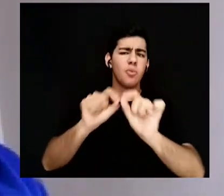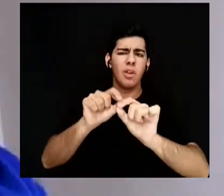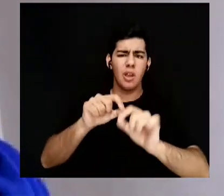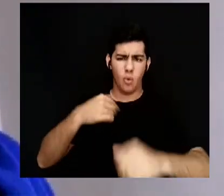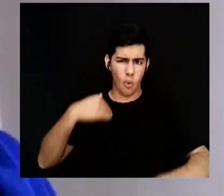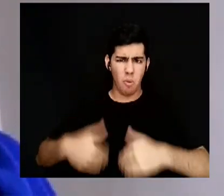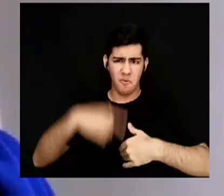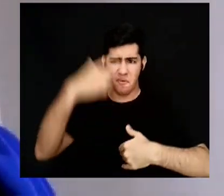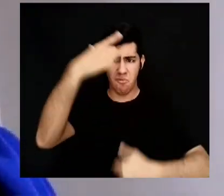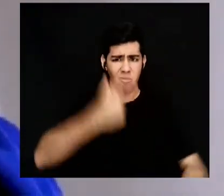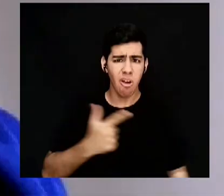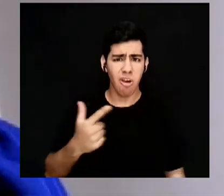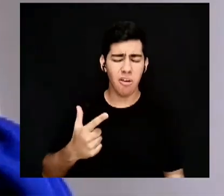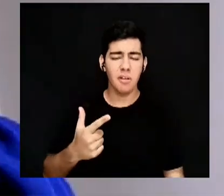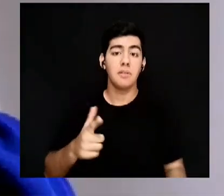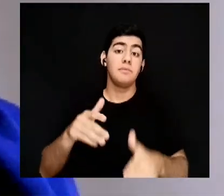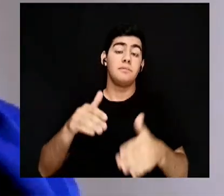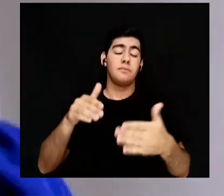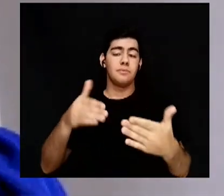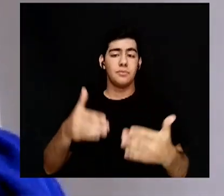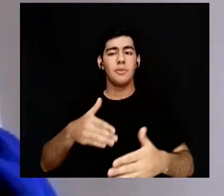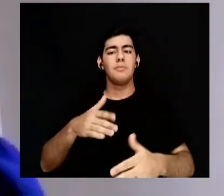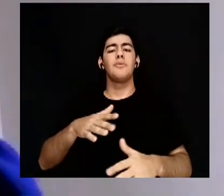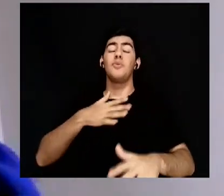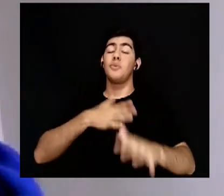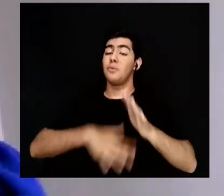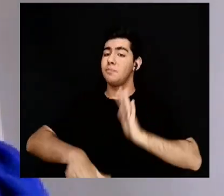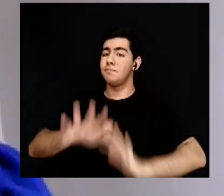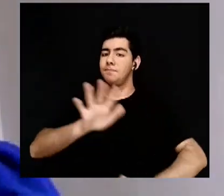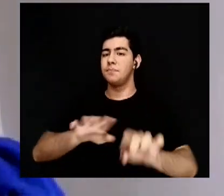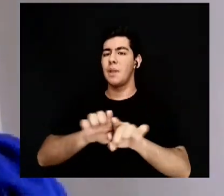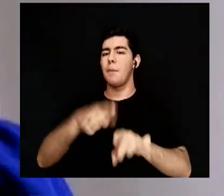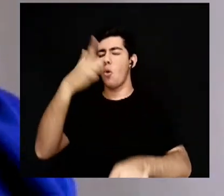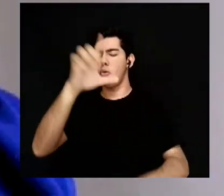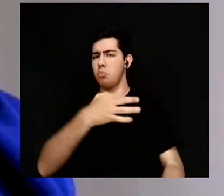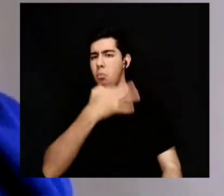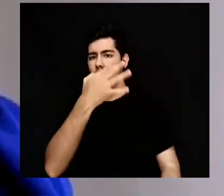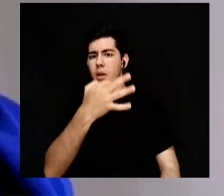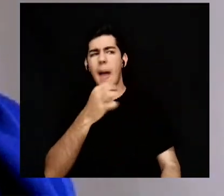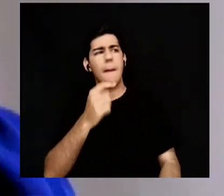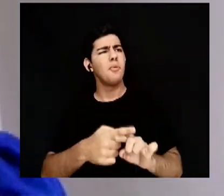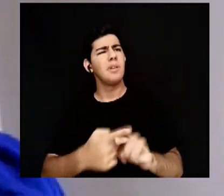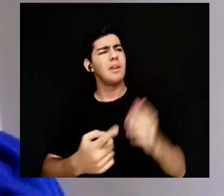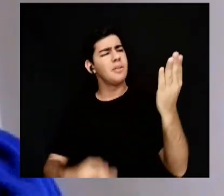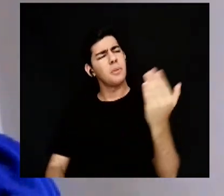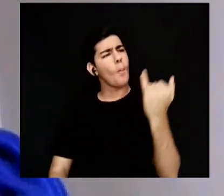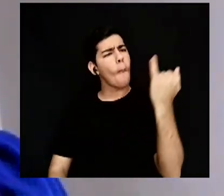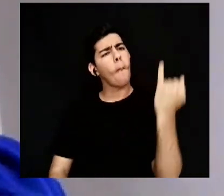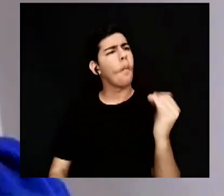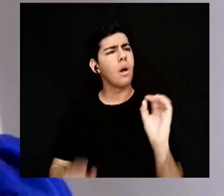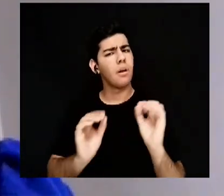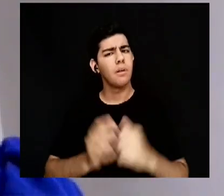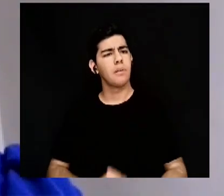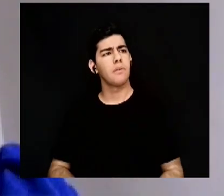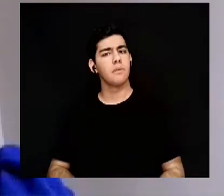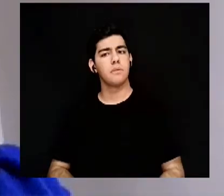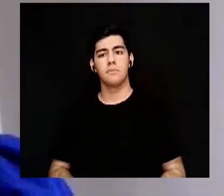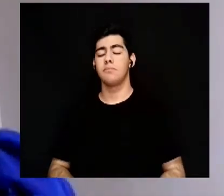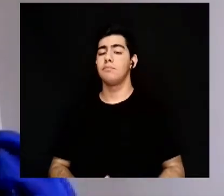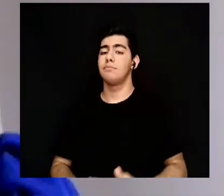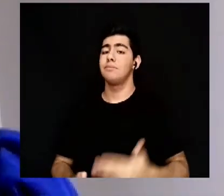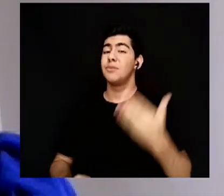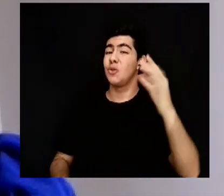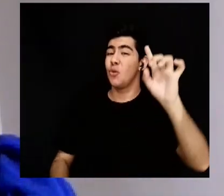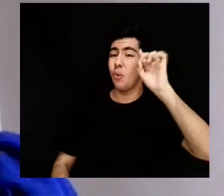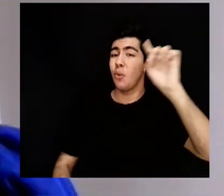desagradando, tá? Outro comentário que é absurdo, por que você não emagrece? Como se a pessoa não pensasse todos os dias como uma forma de emagrecer,